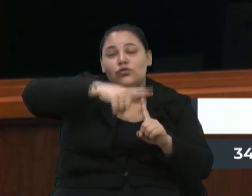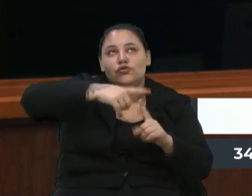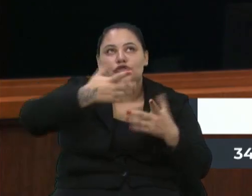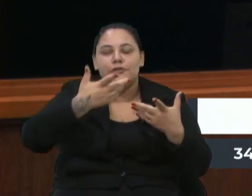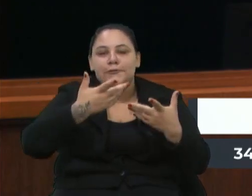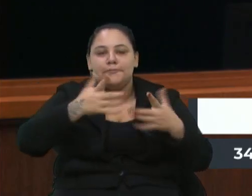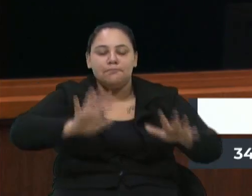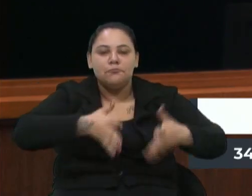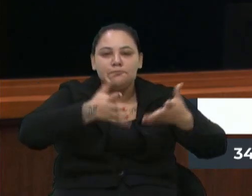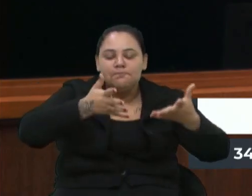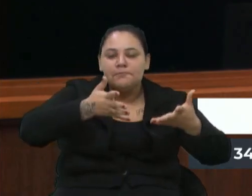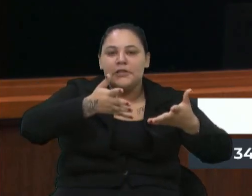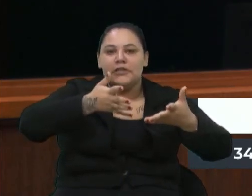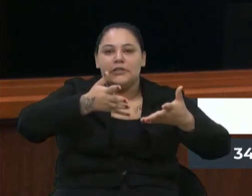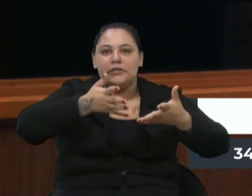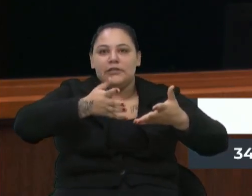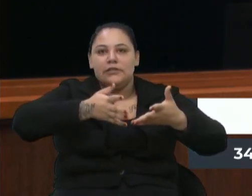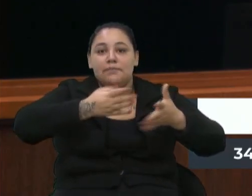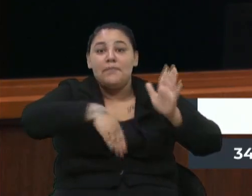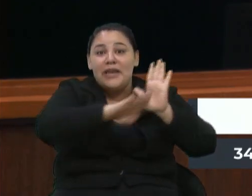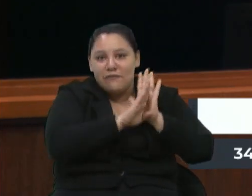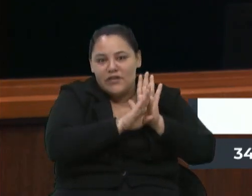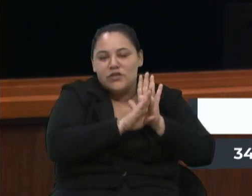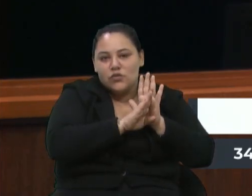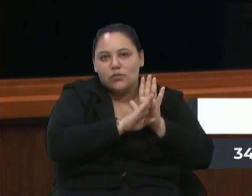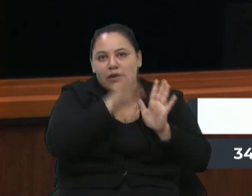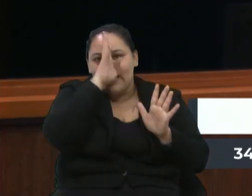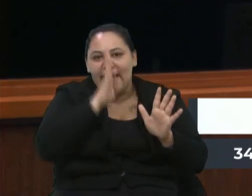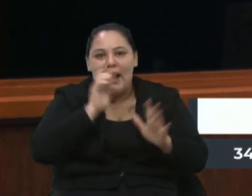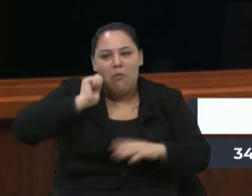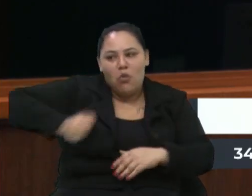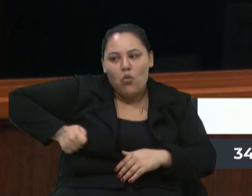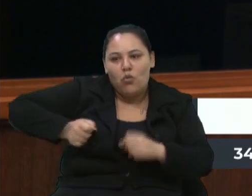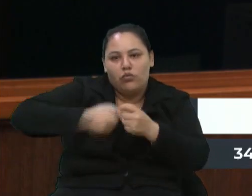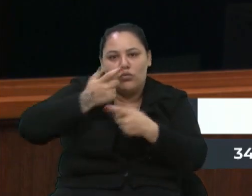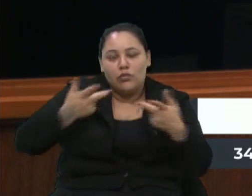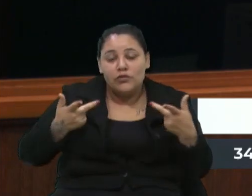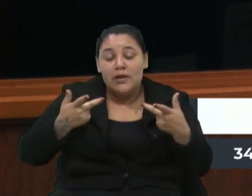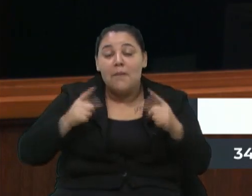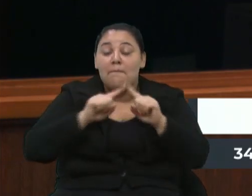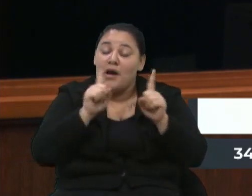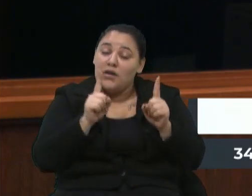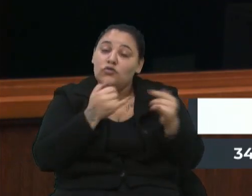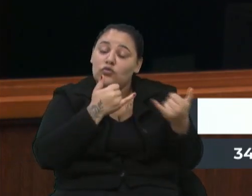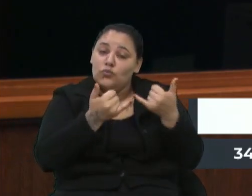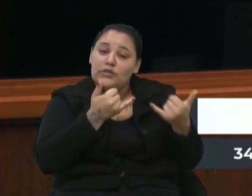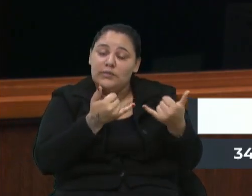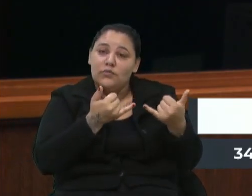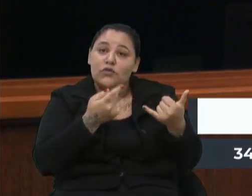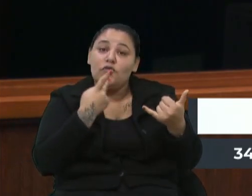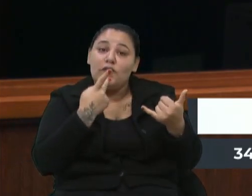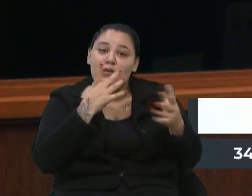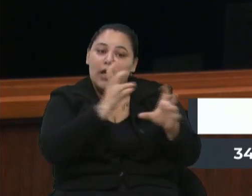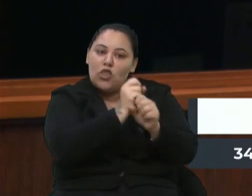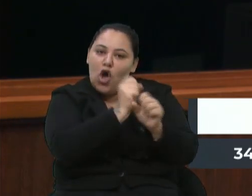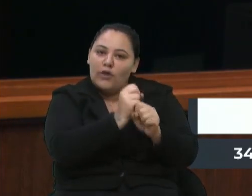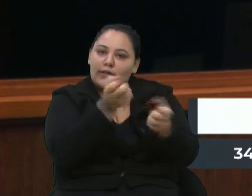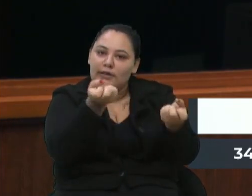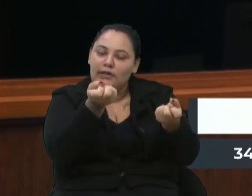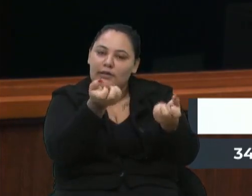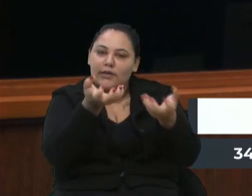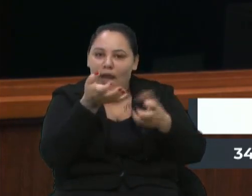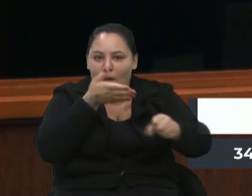de incentivo. Mas eu cito, por exemplo, pelas notas de quem passou no vestibular